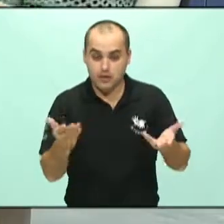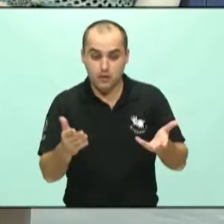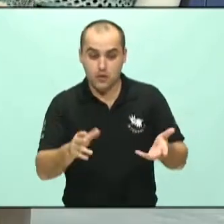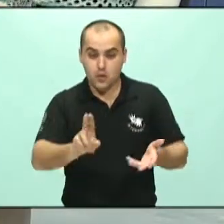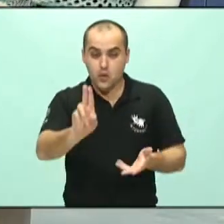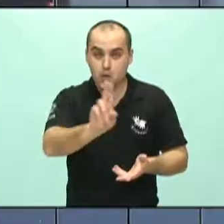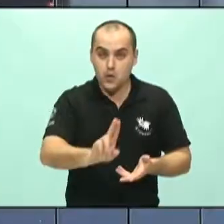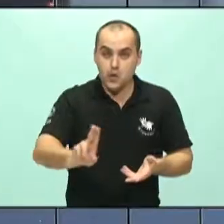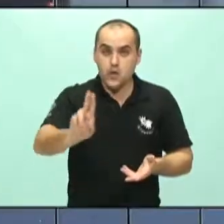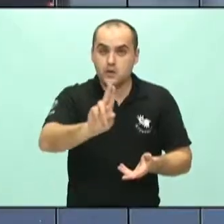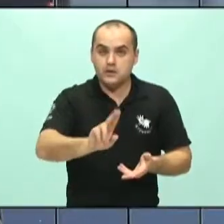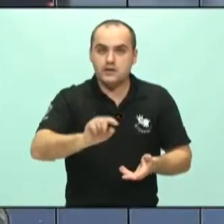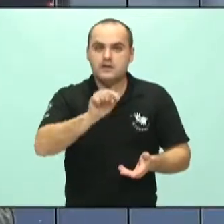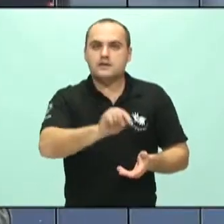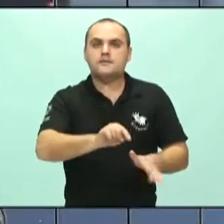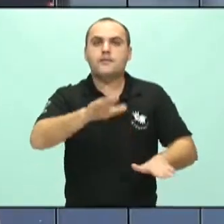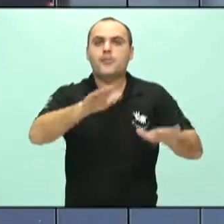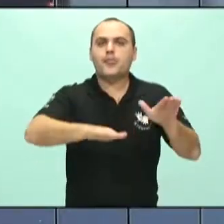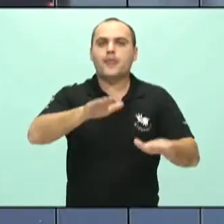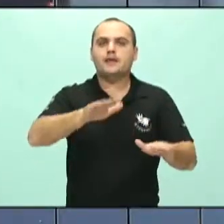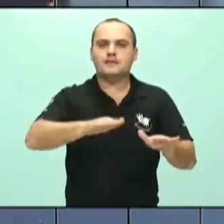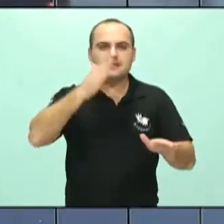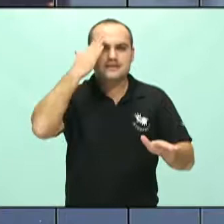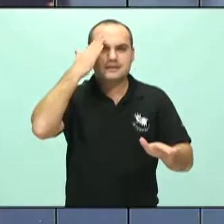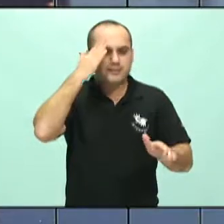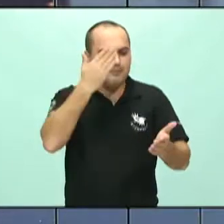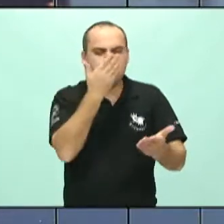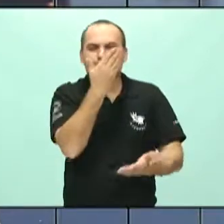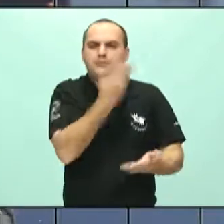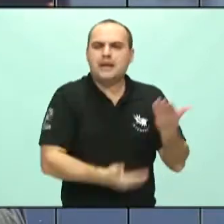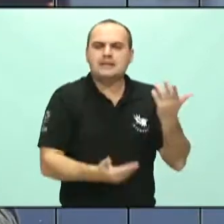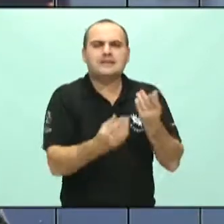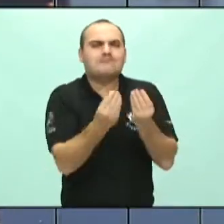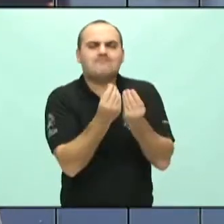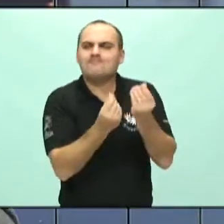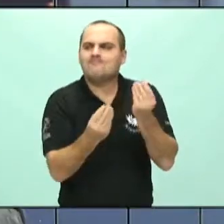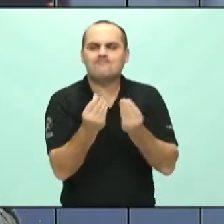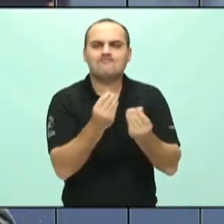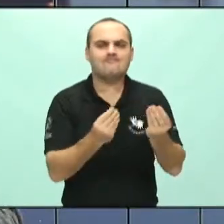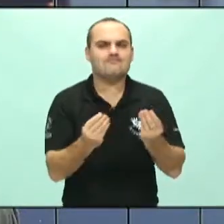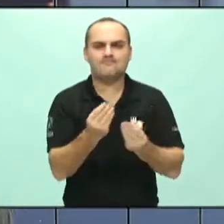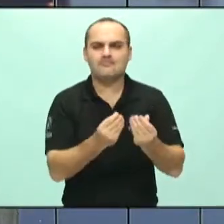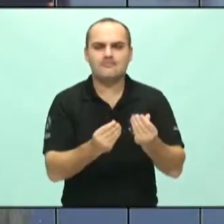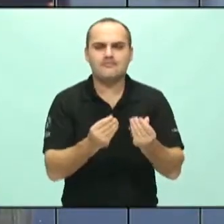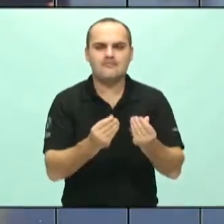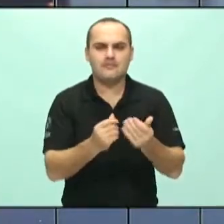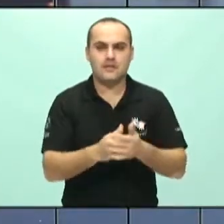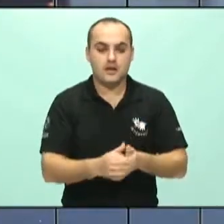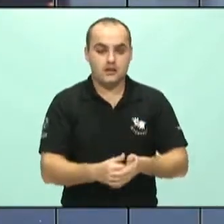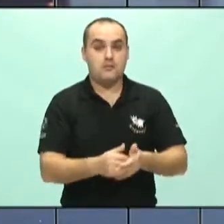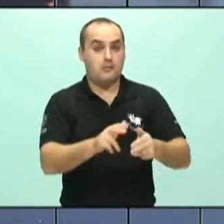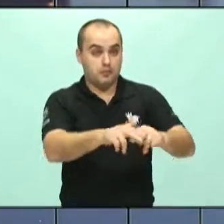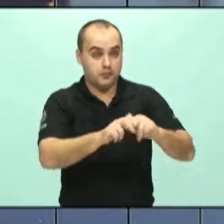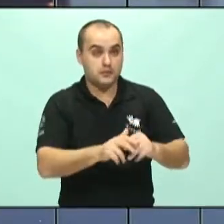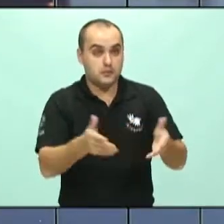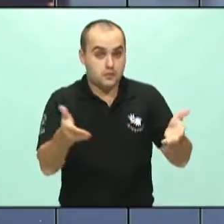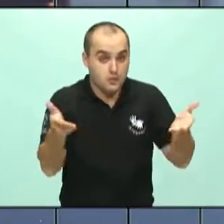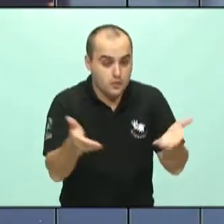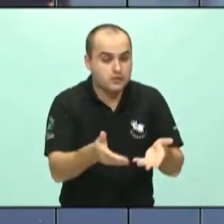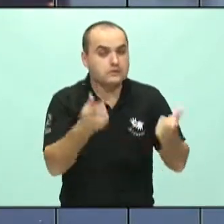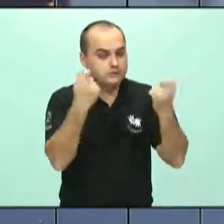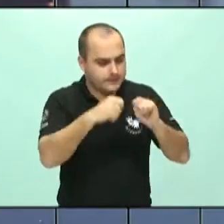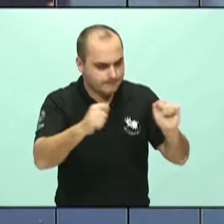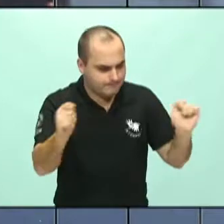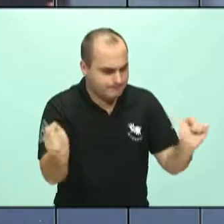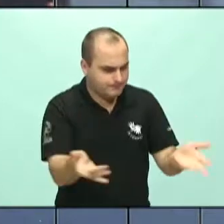acabam perdendo alguns starts, ou seja, o time. E para isso nós precisamos hoje realmente fazer uma força-tarefa nas crianças. A capoeira se